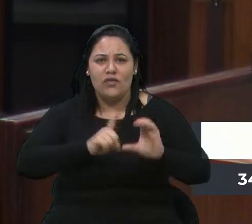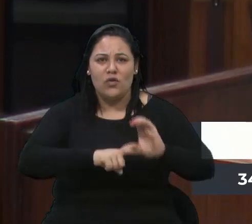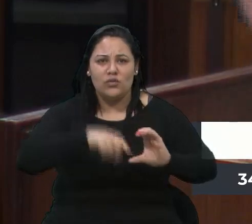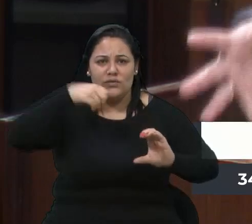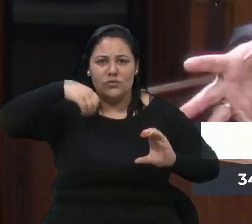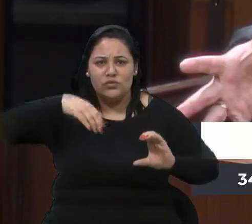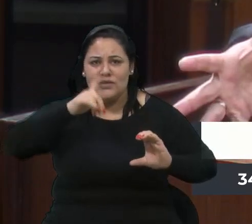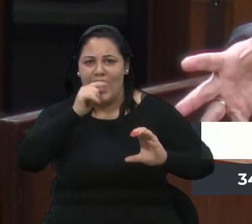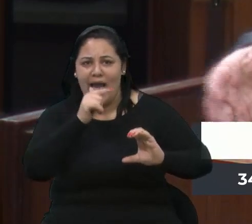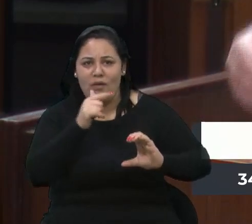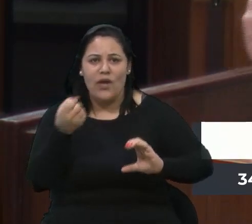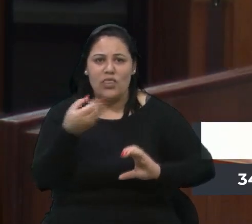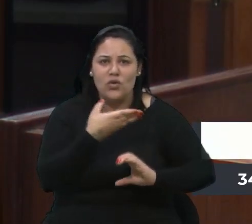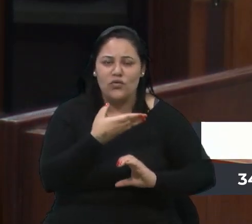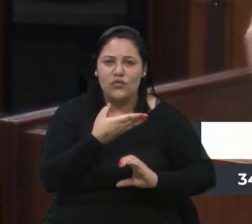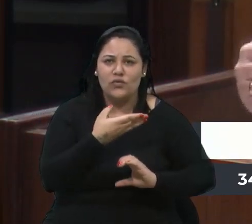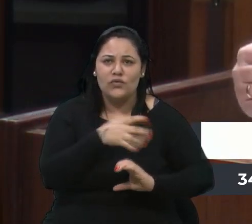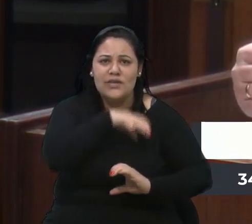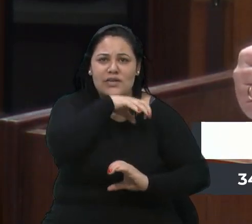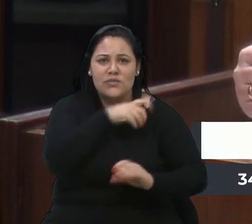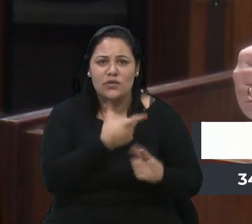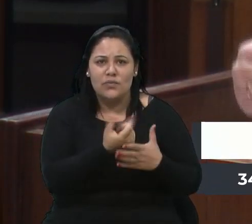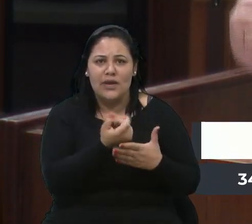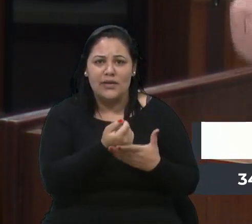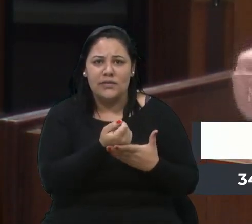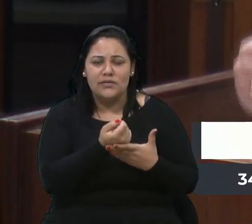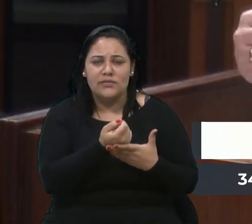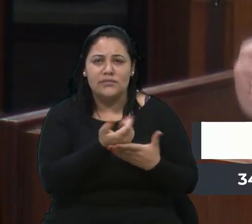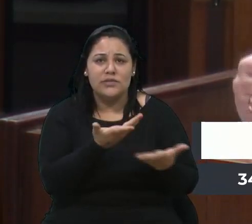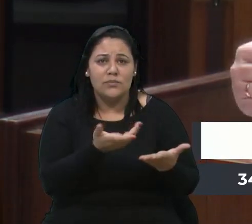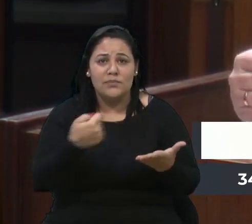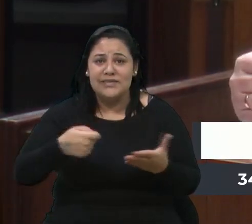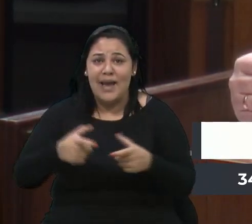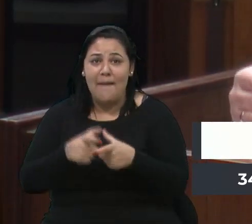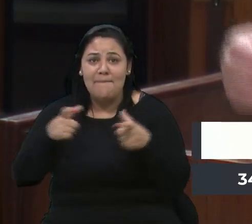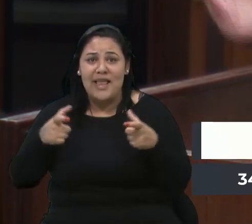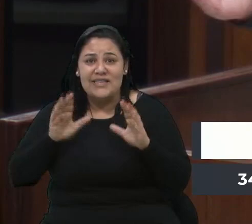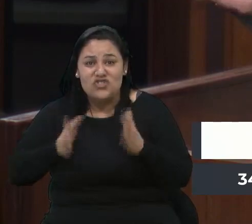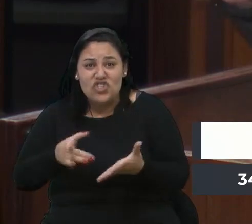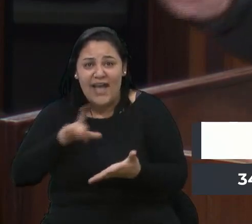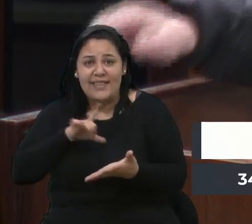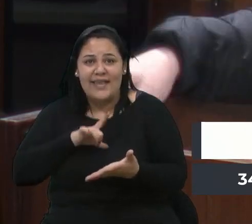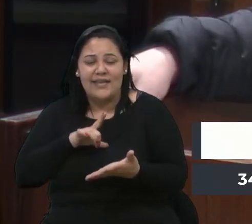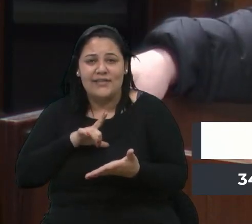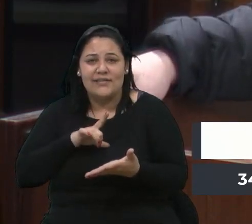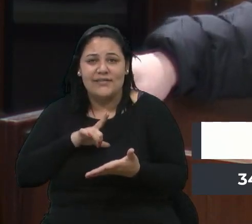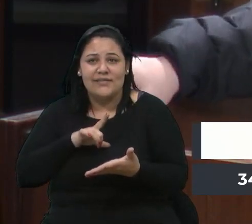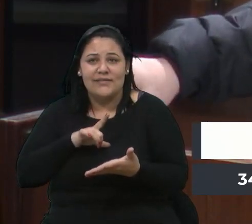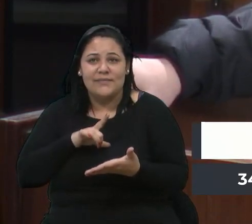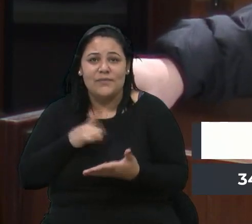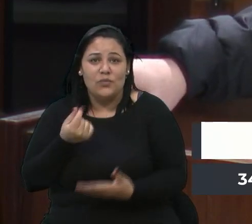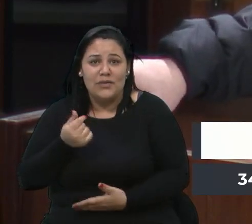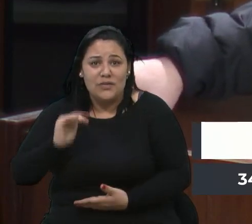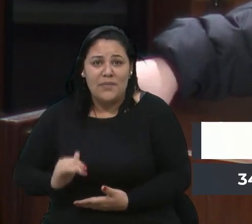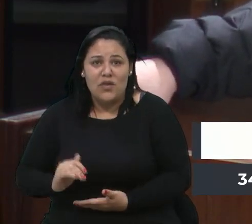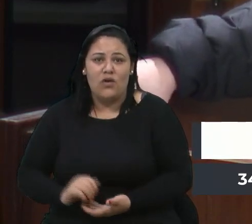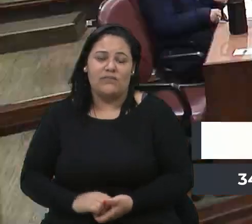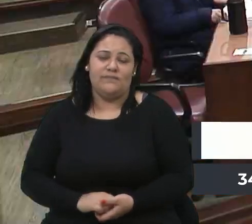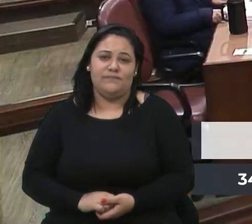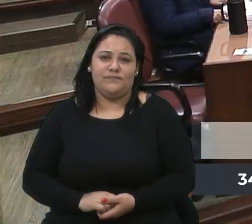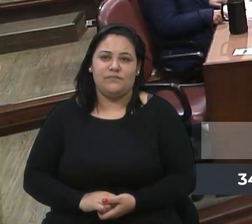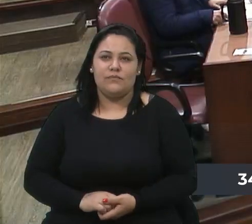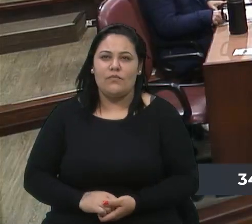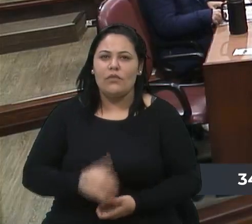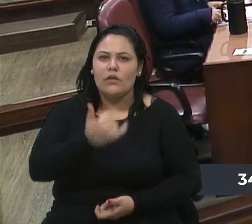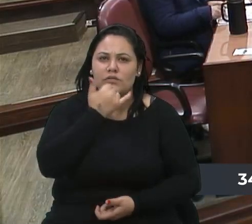luz, novo terreno para comprar. Vamos ampliar as que tem, é muito mais barato. Sua parte, vereador Alberto. Vereador, desculpa, eu não sei o nome da